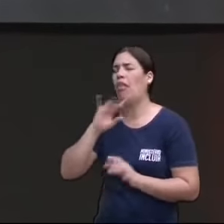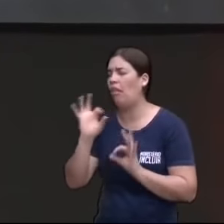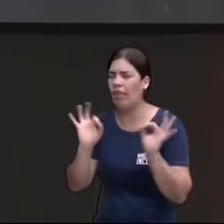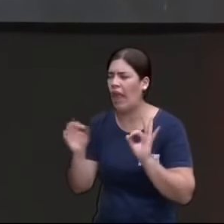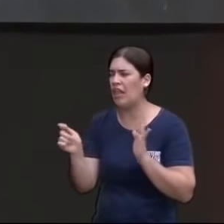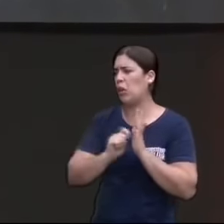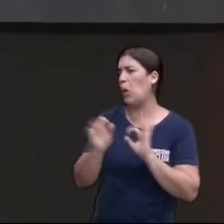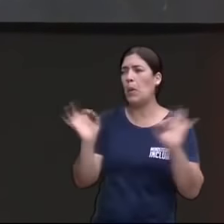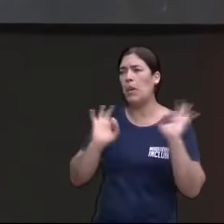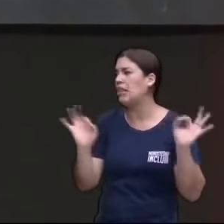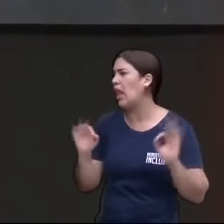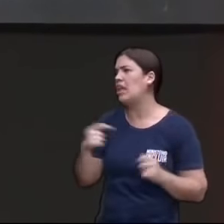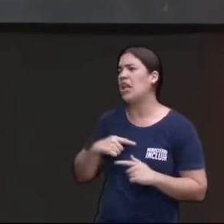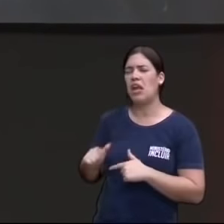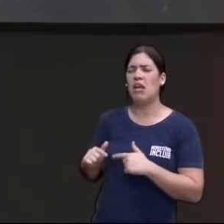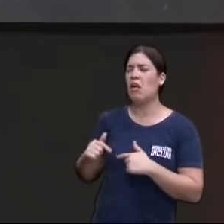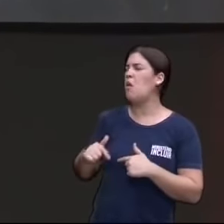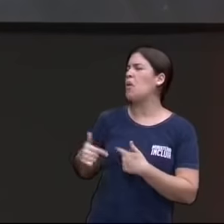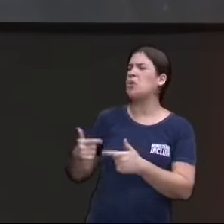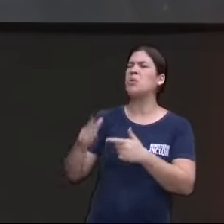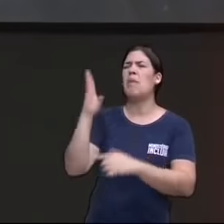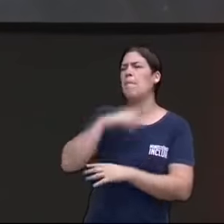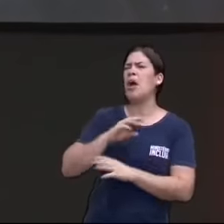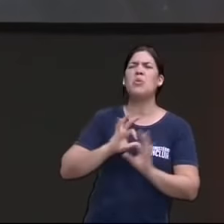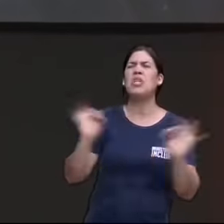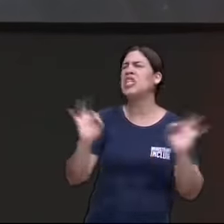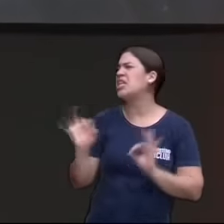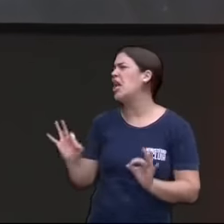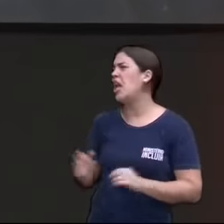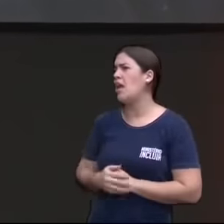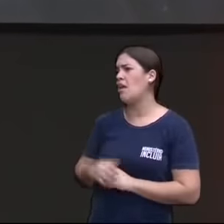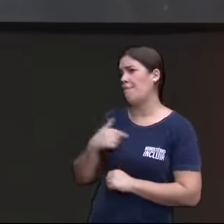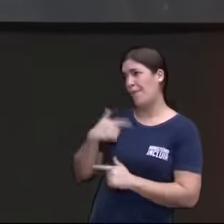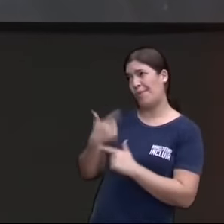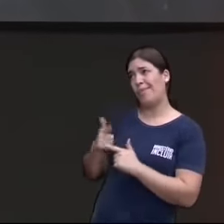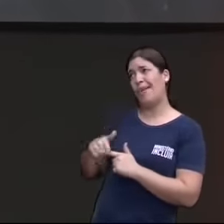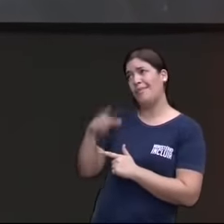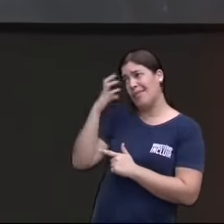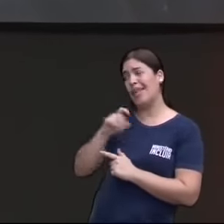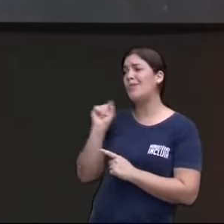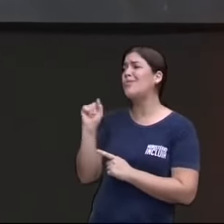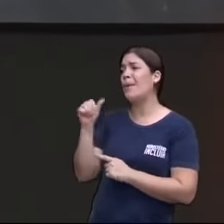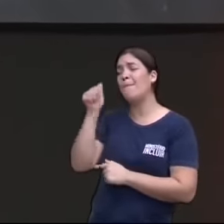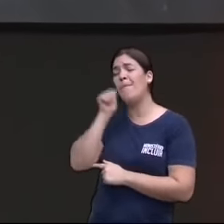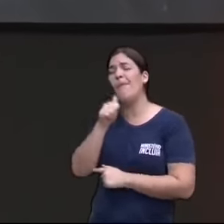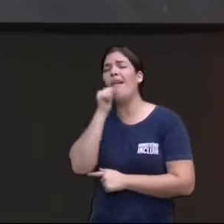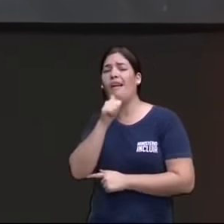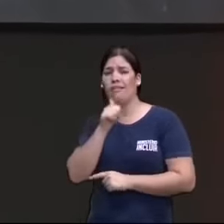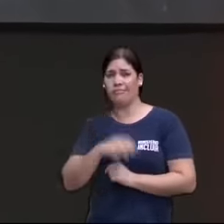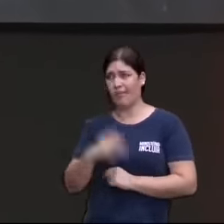droga, eu não faço mal para ninguém, meu problema é mulher.